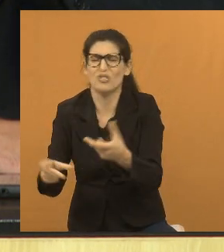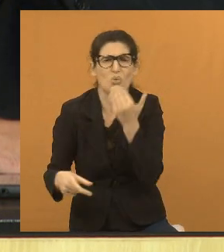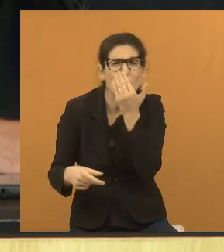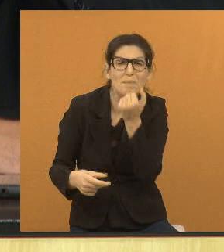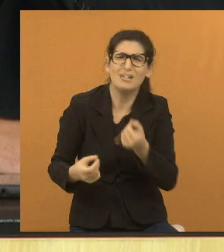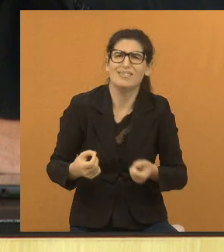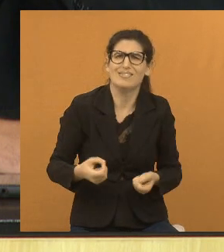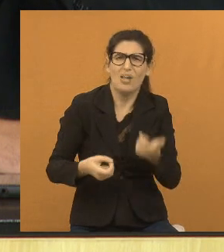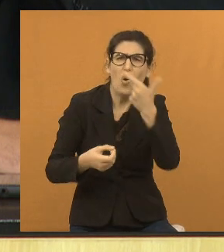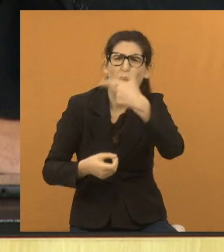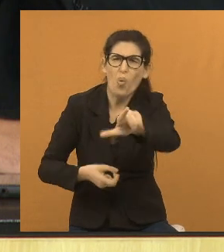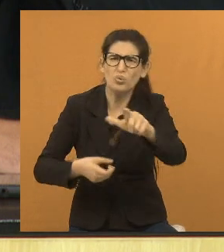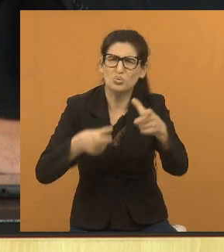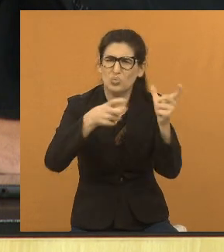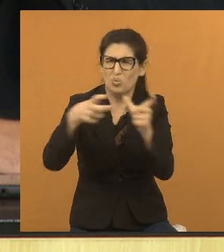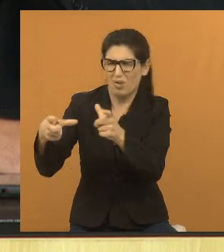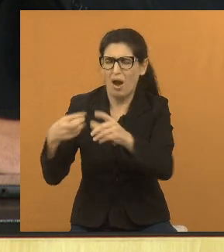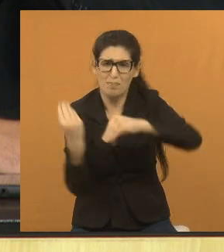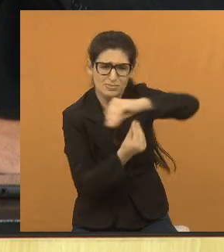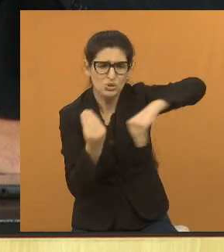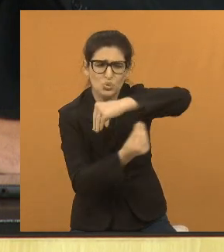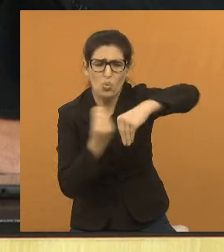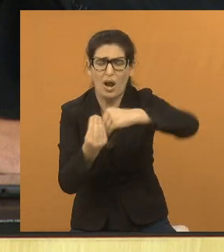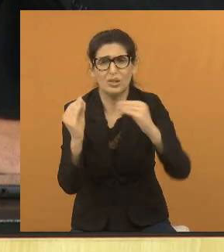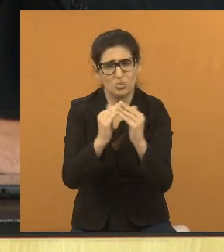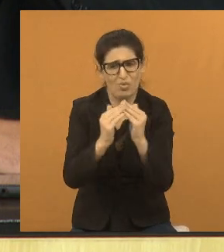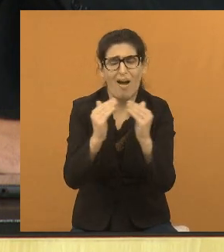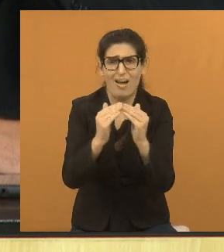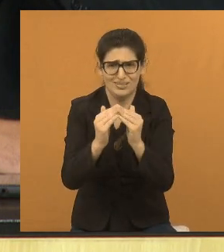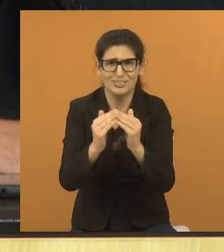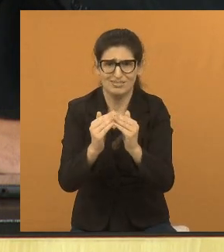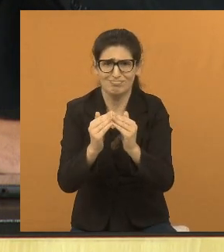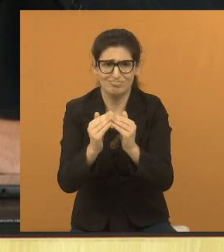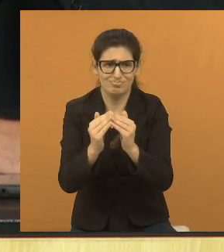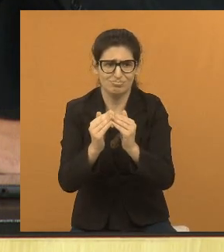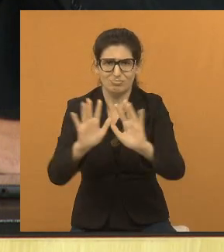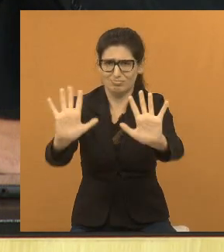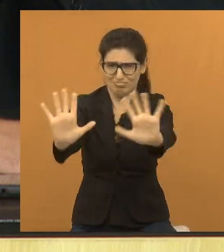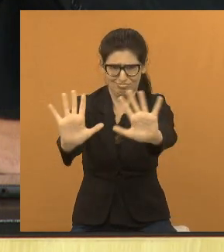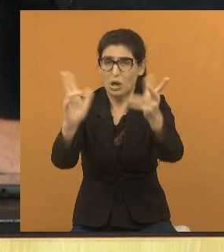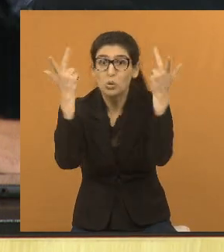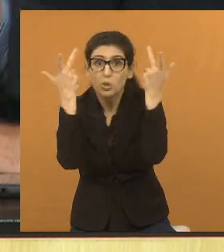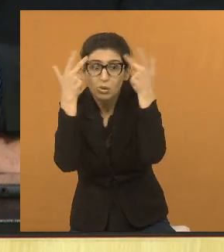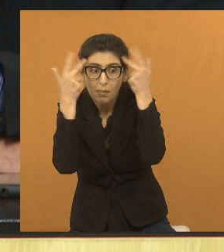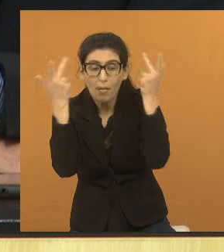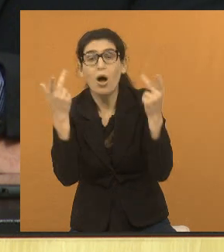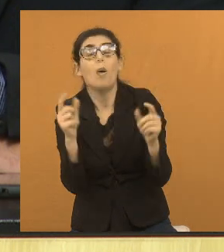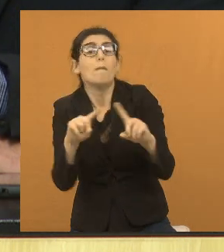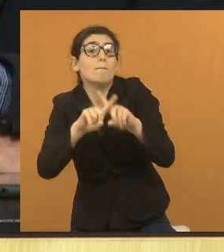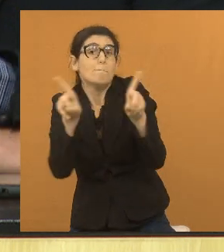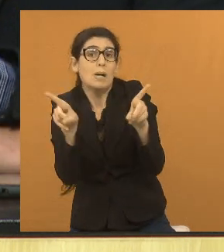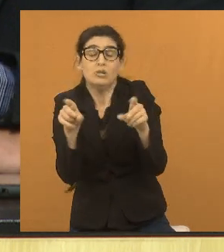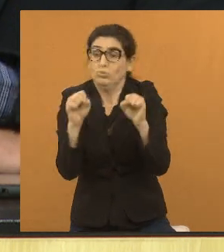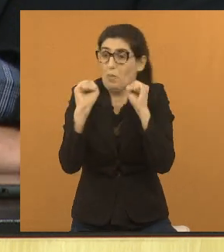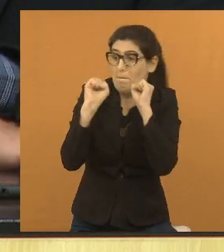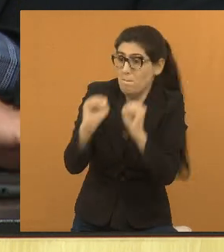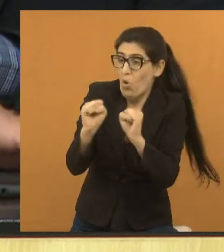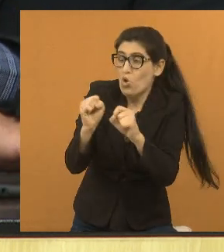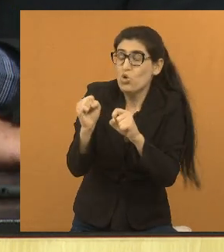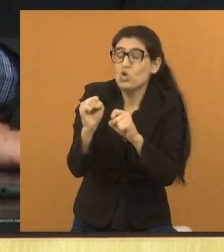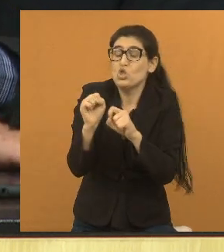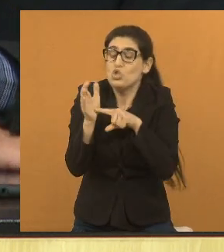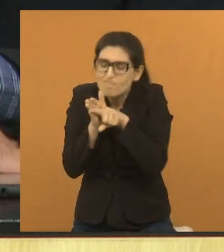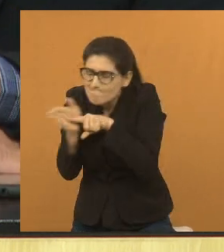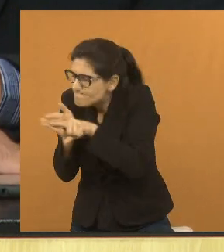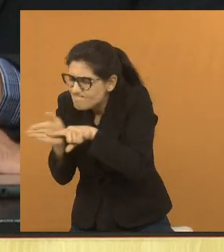Mas ainda há esse espaço está destinado ao senhor, por exemplo, o senhor pode verificar